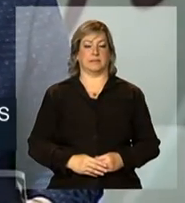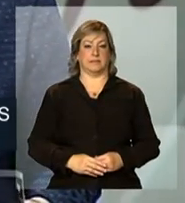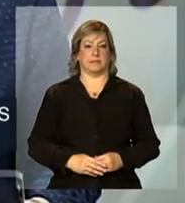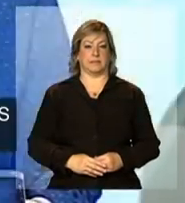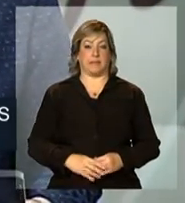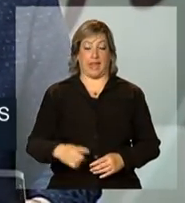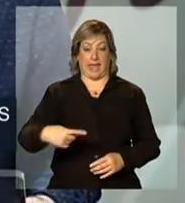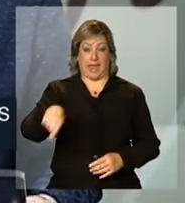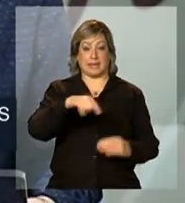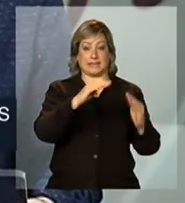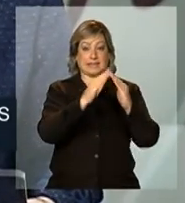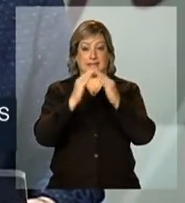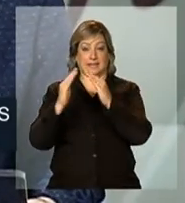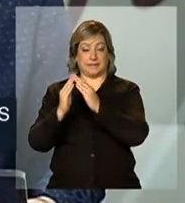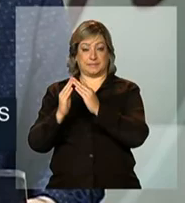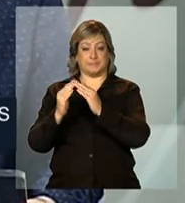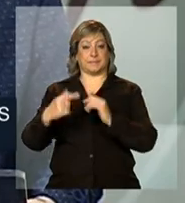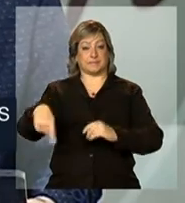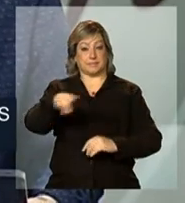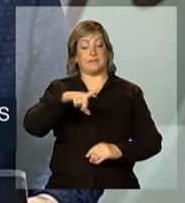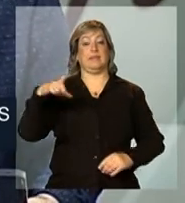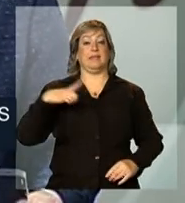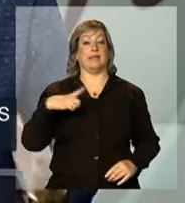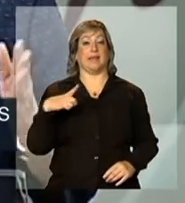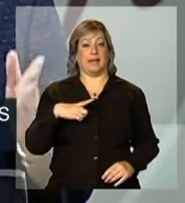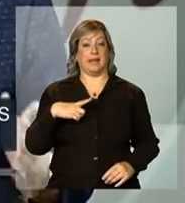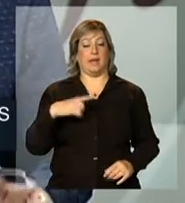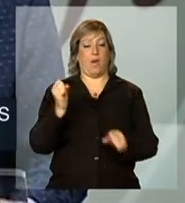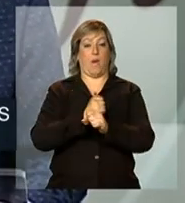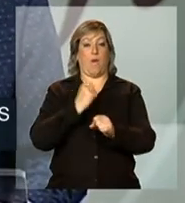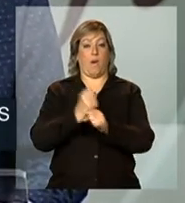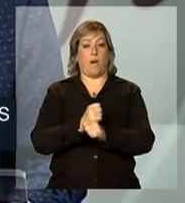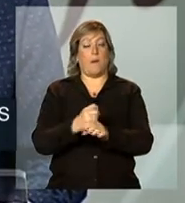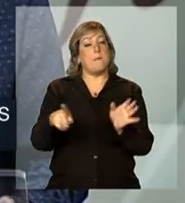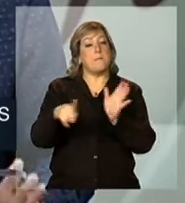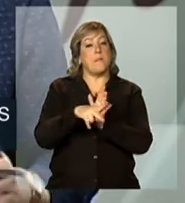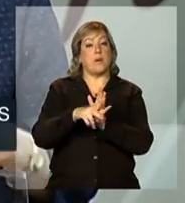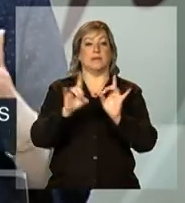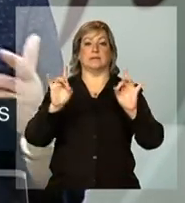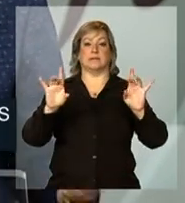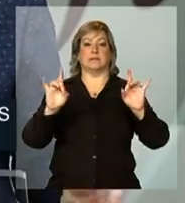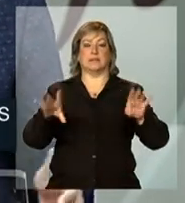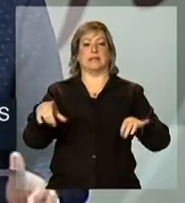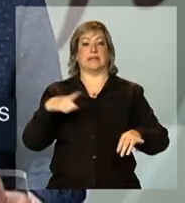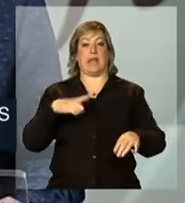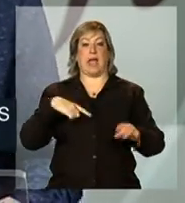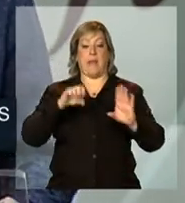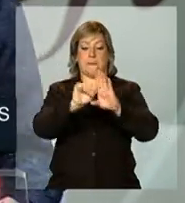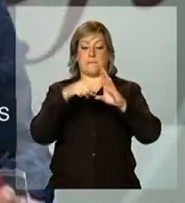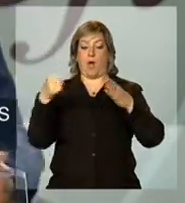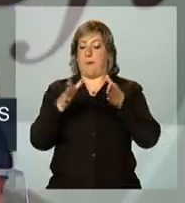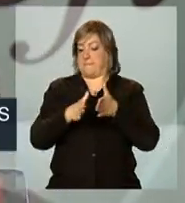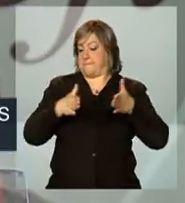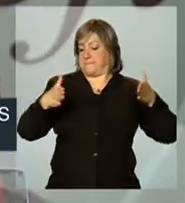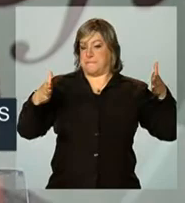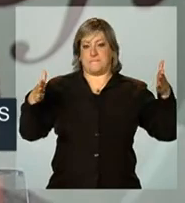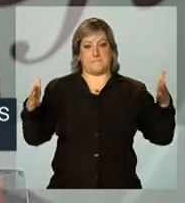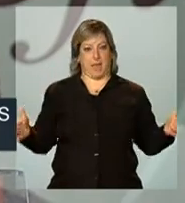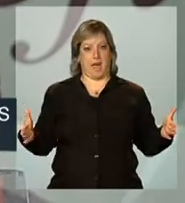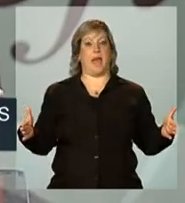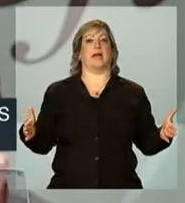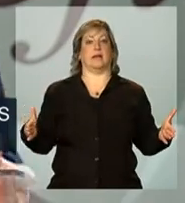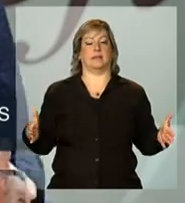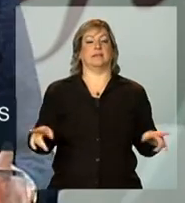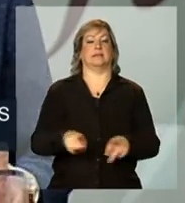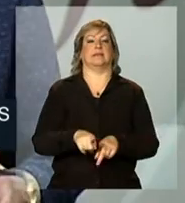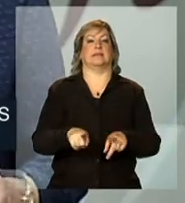Essas moradias, elas têm características próprias, portas mais largas, toda